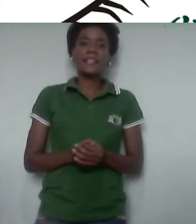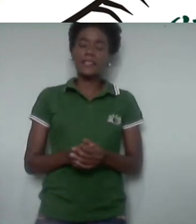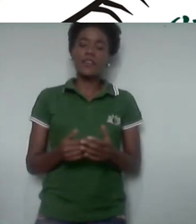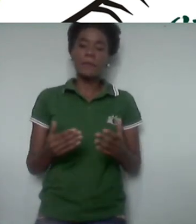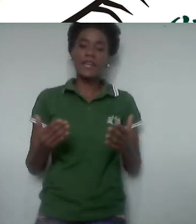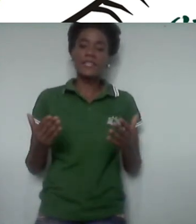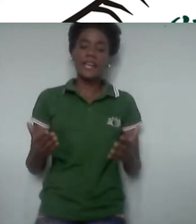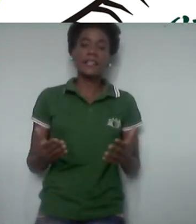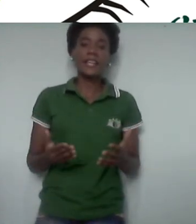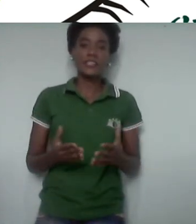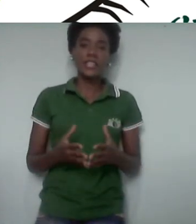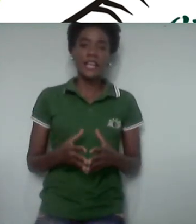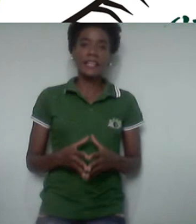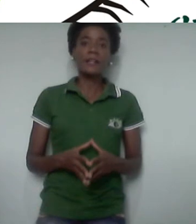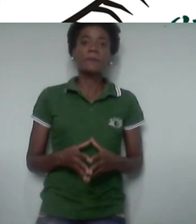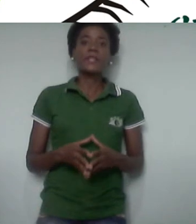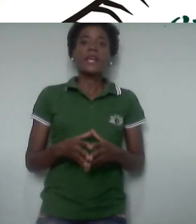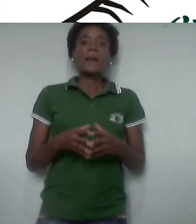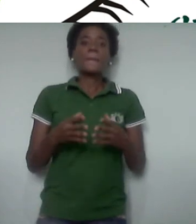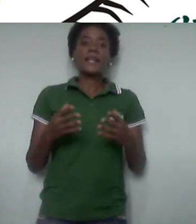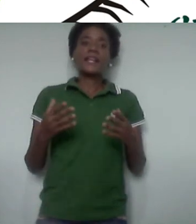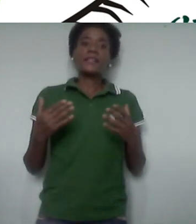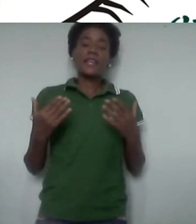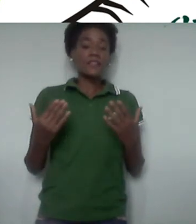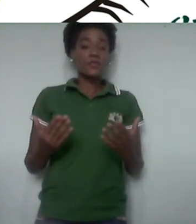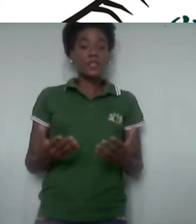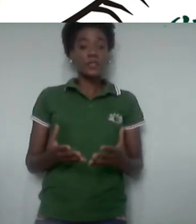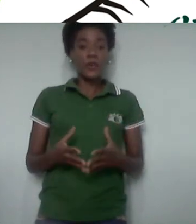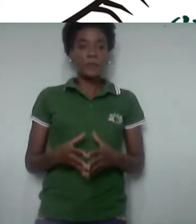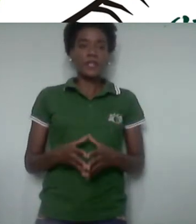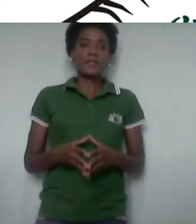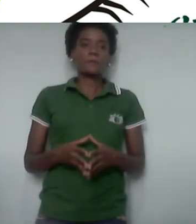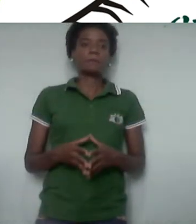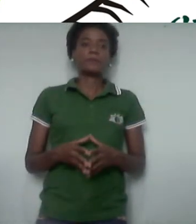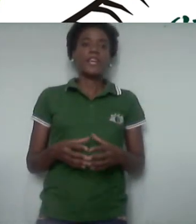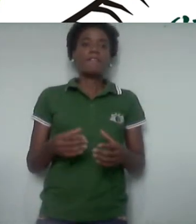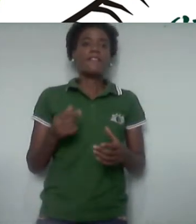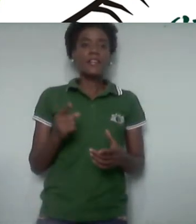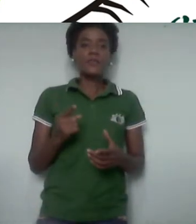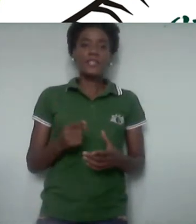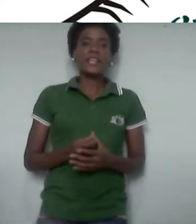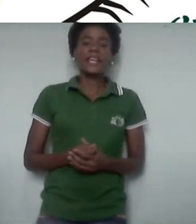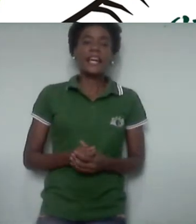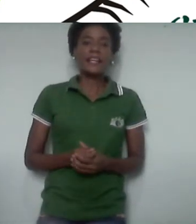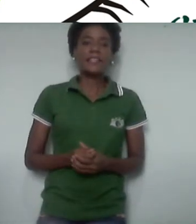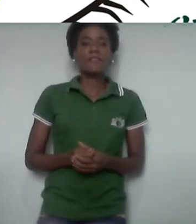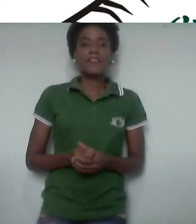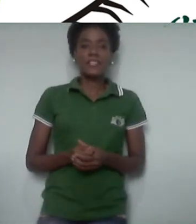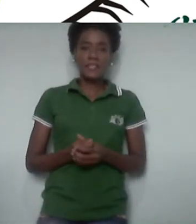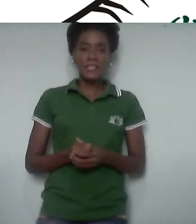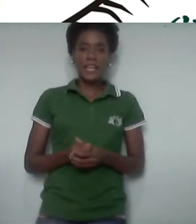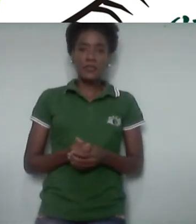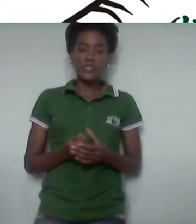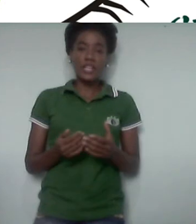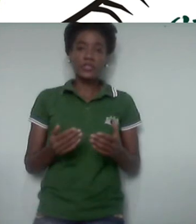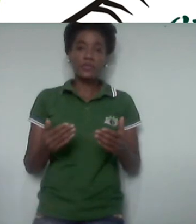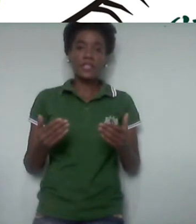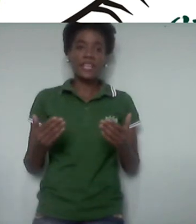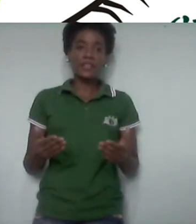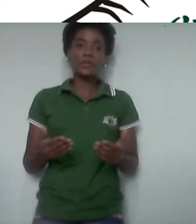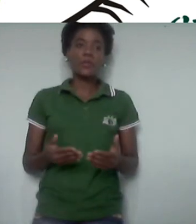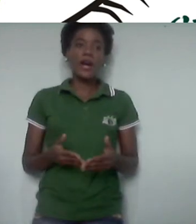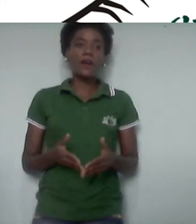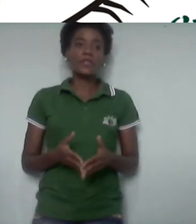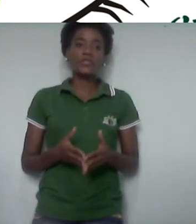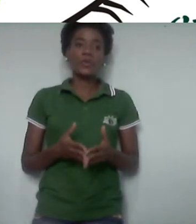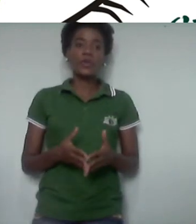preservar áreas até então ameaçadas e castigadas pelas ações antrópicas. Vale considerar que se faz necessário, diante do